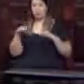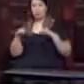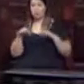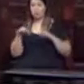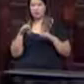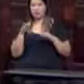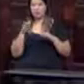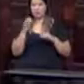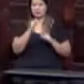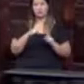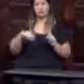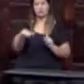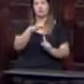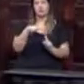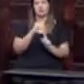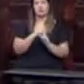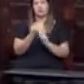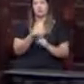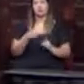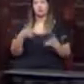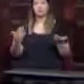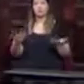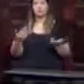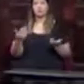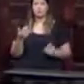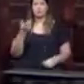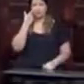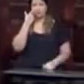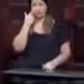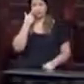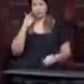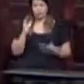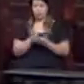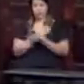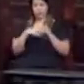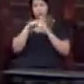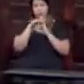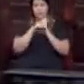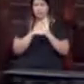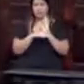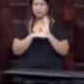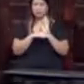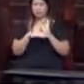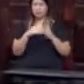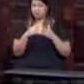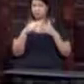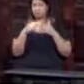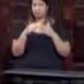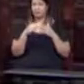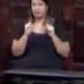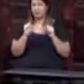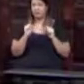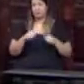está antecipando receita, mas que, por outro lado, está abrindo mão de receita.